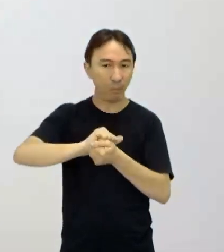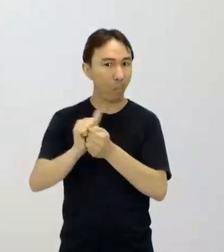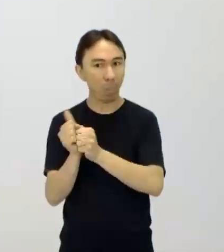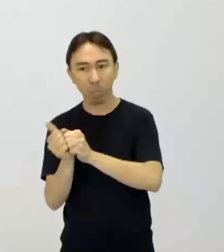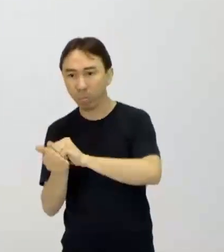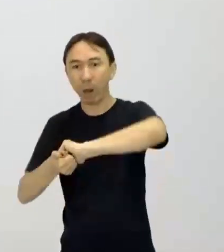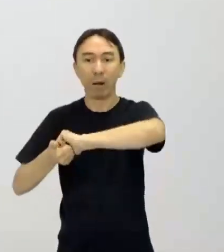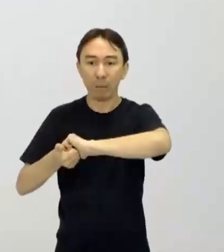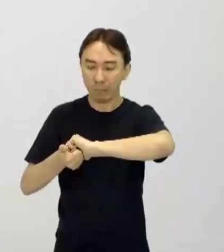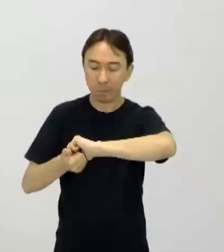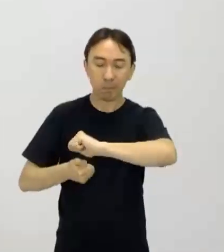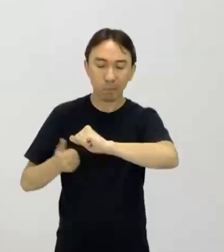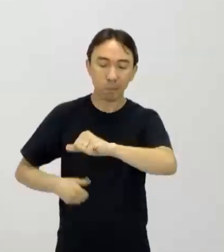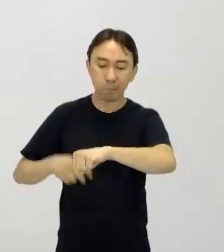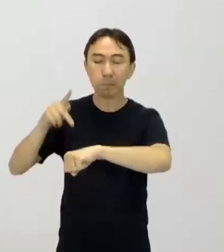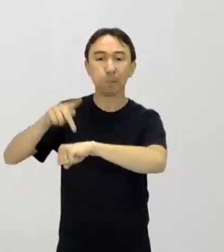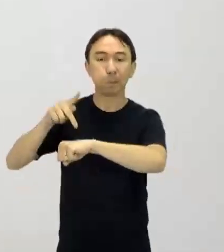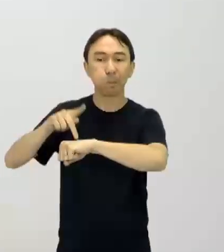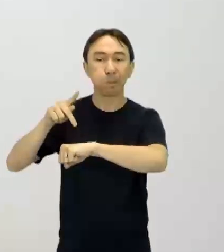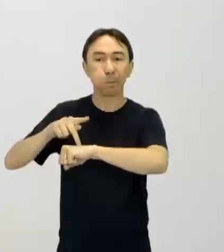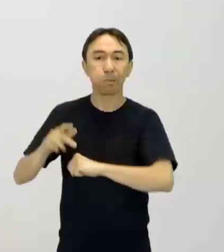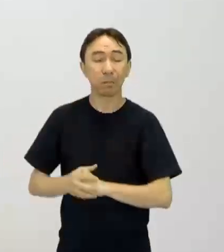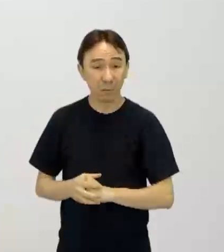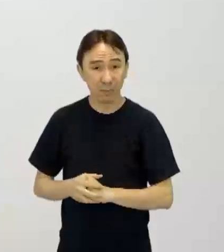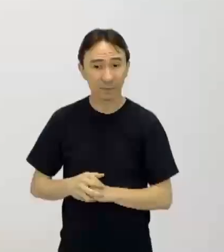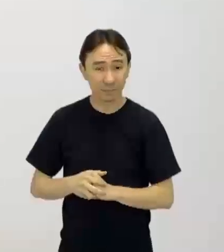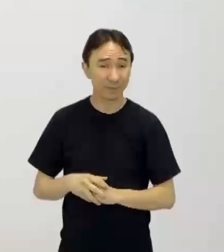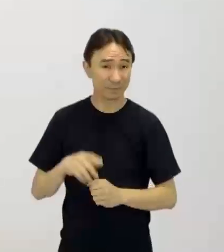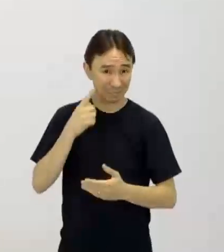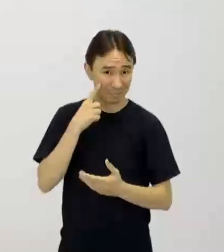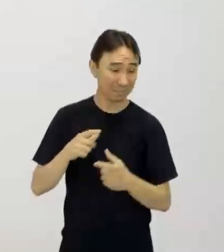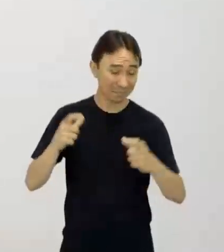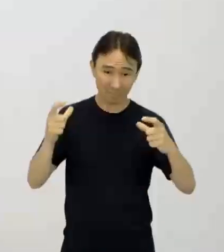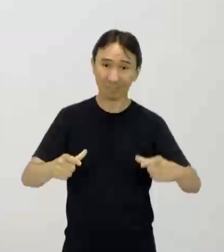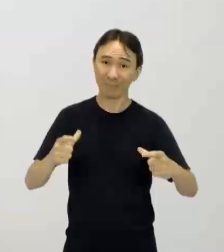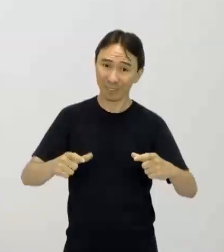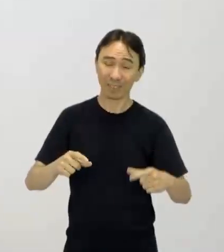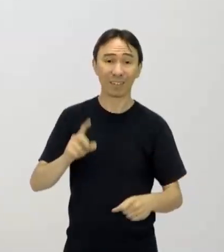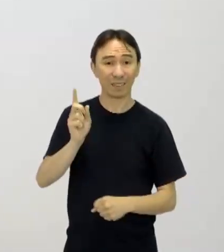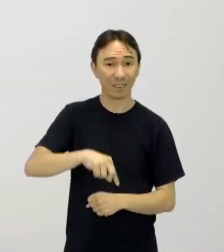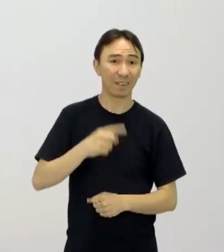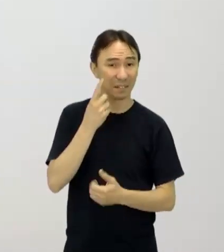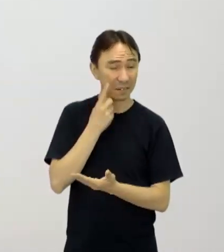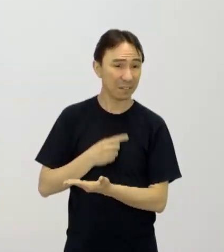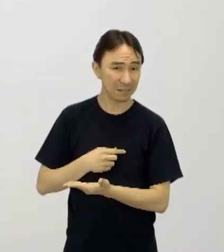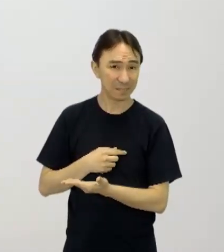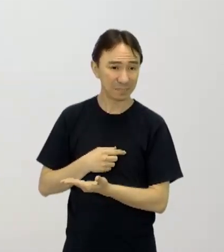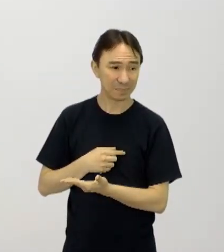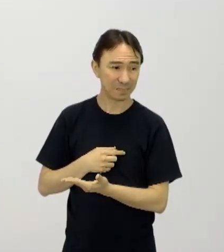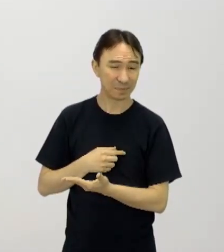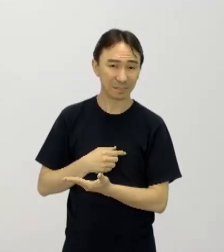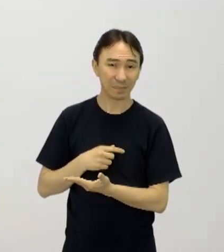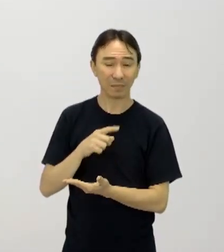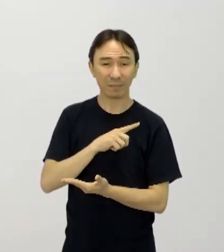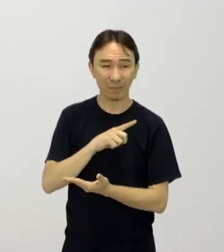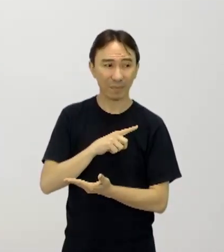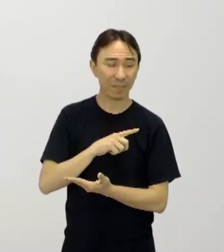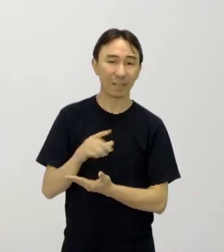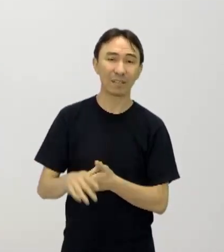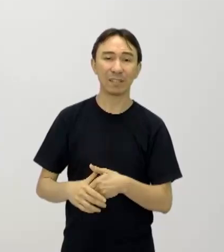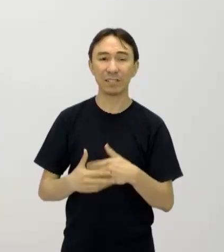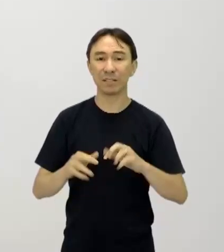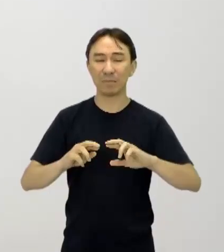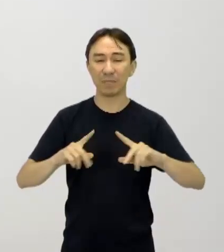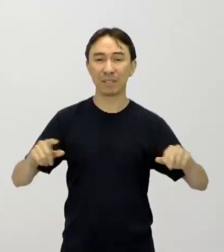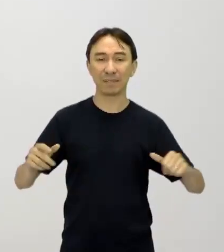A região aí é rica em sal e essa região, né, do Mar Morto. E ali, como a concentração de